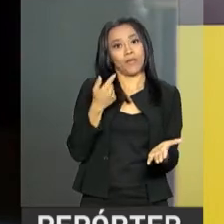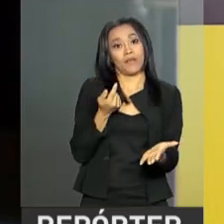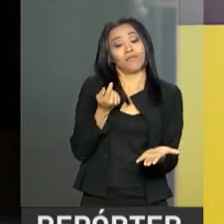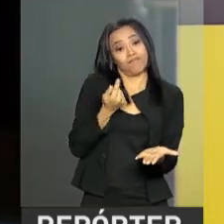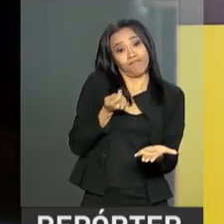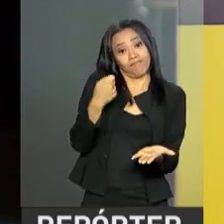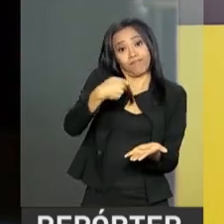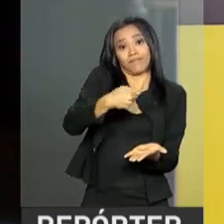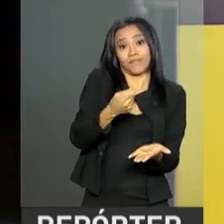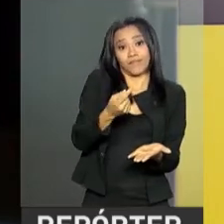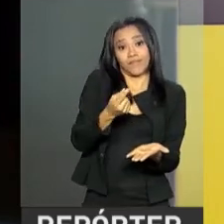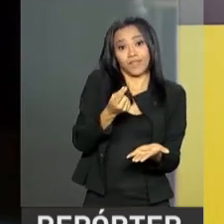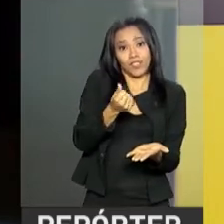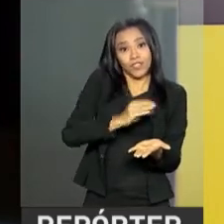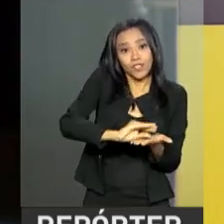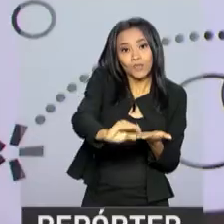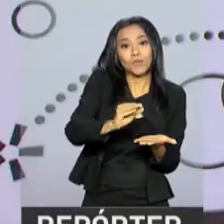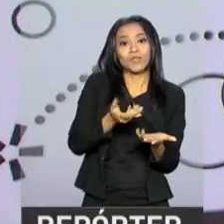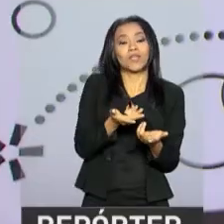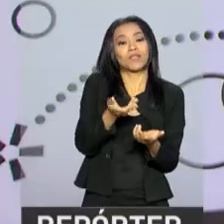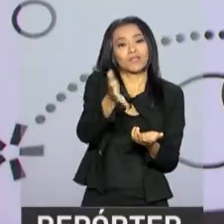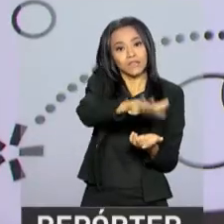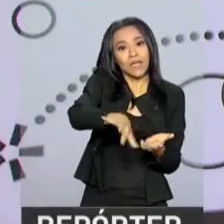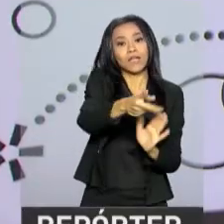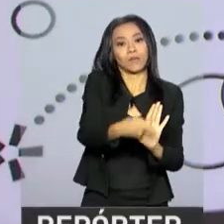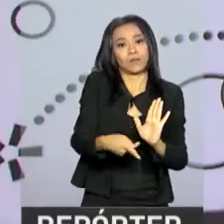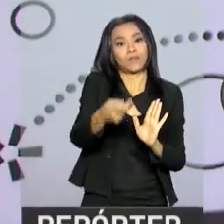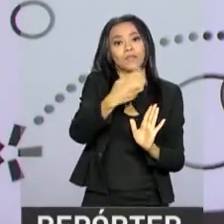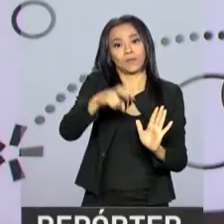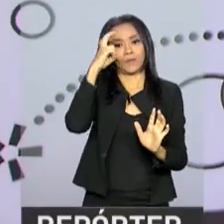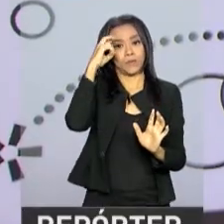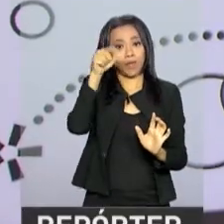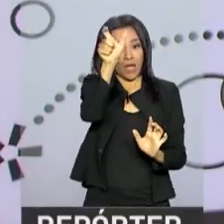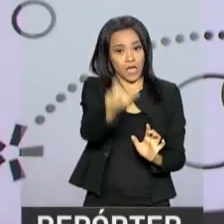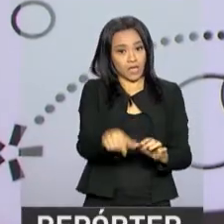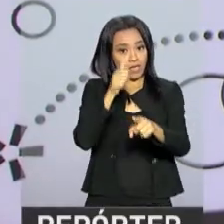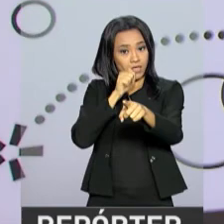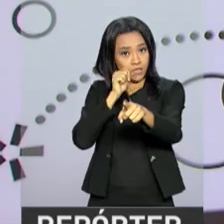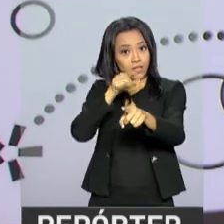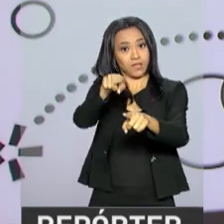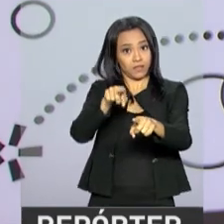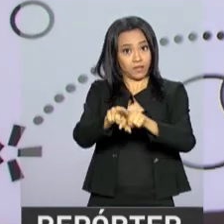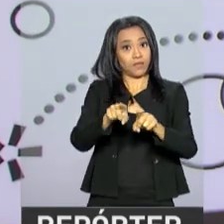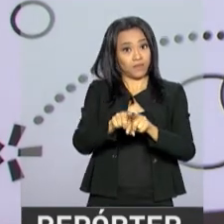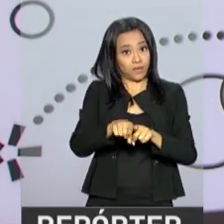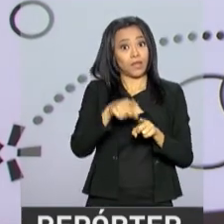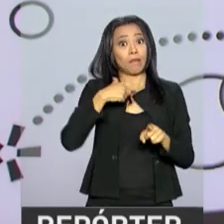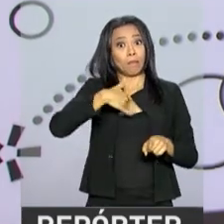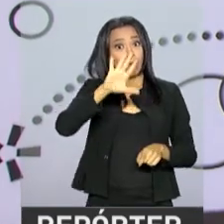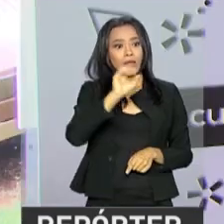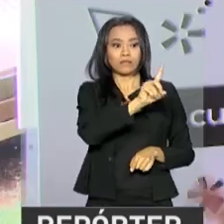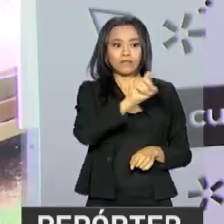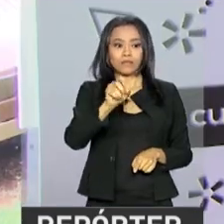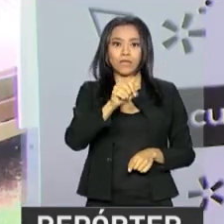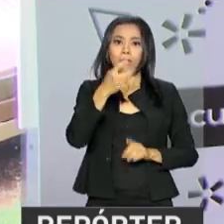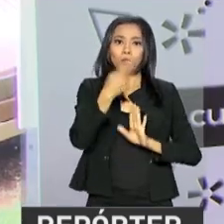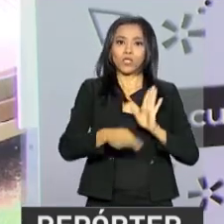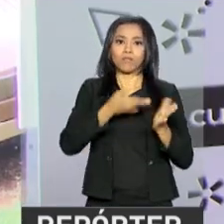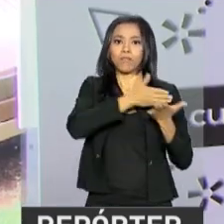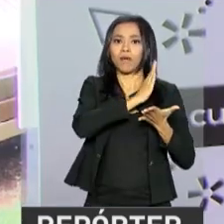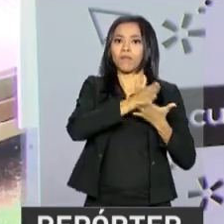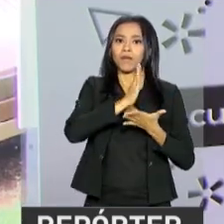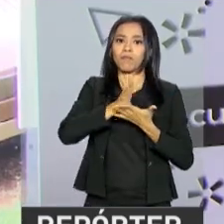projetos culturais esta produtora cultural de brasília já teve mais de 100 projetos aprovados